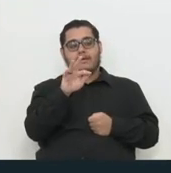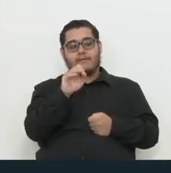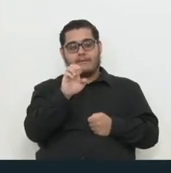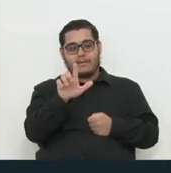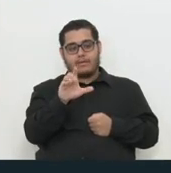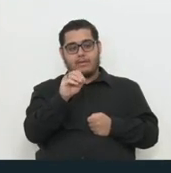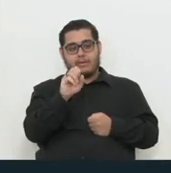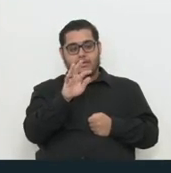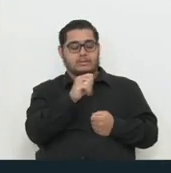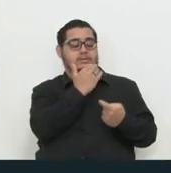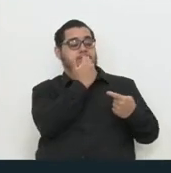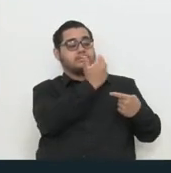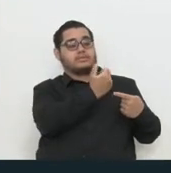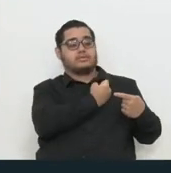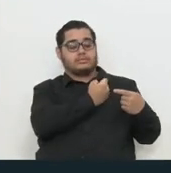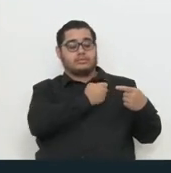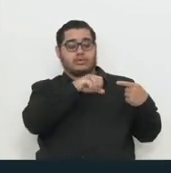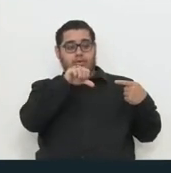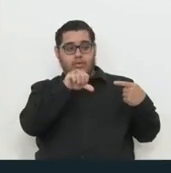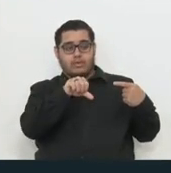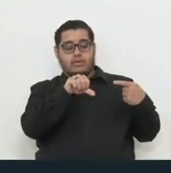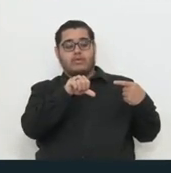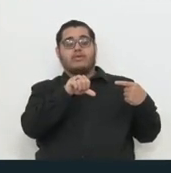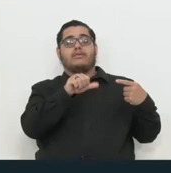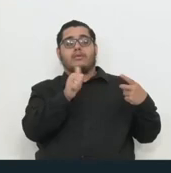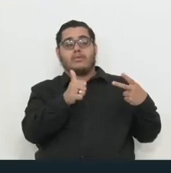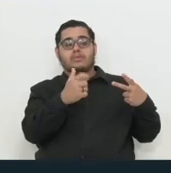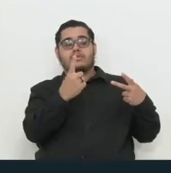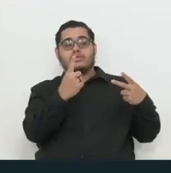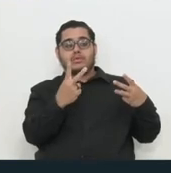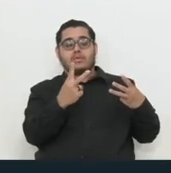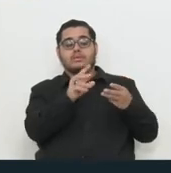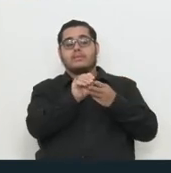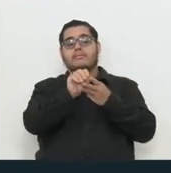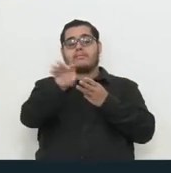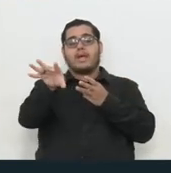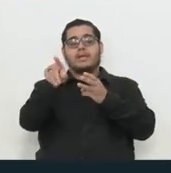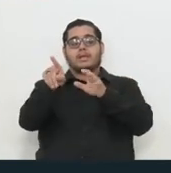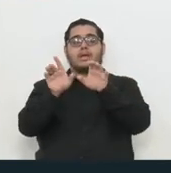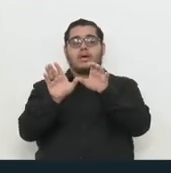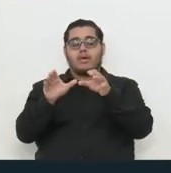9 11 12 fossem encaminhado para a comissão do meio ambiente